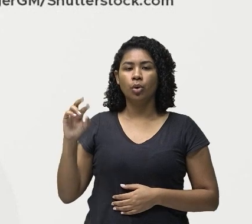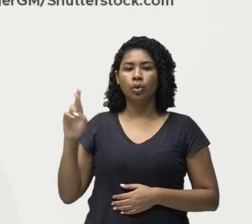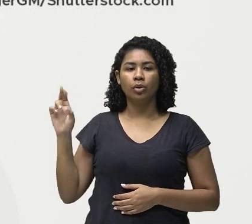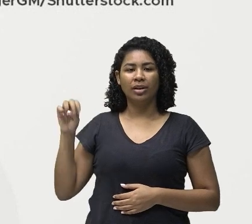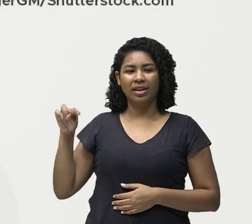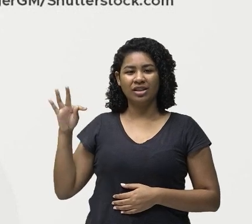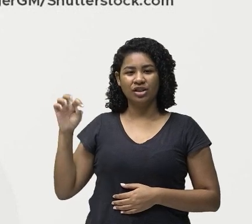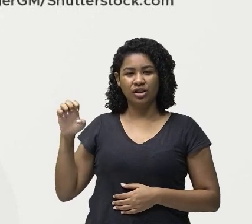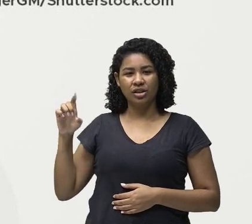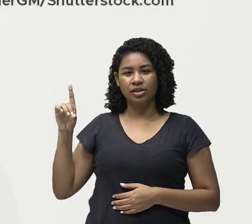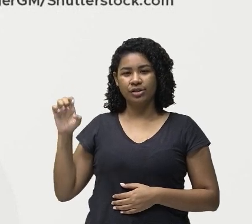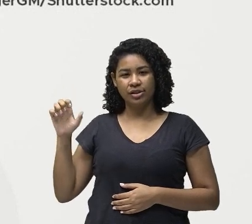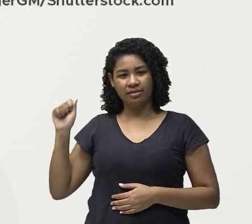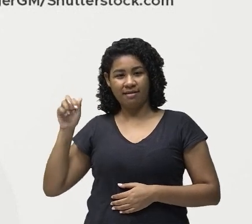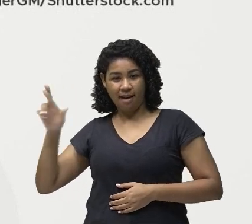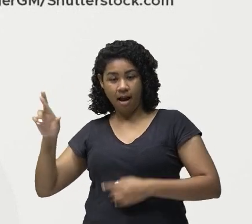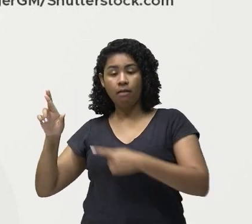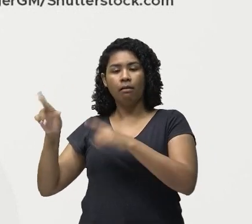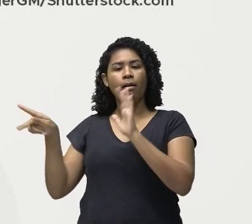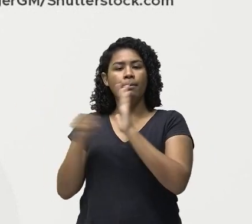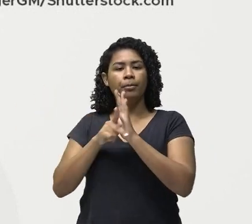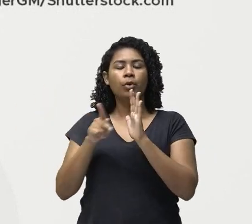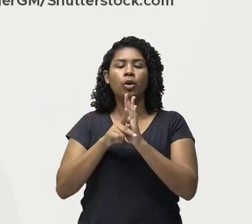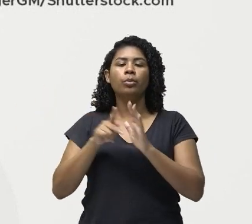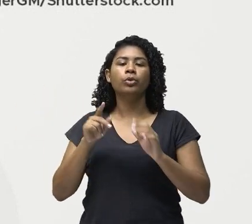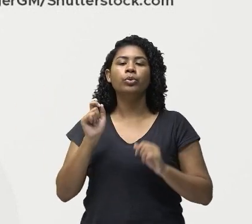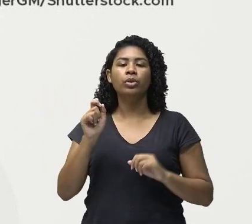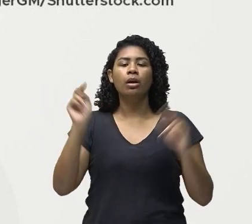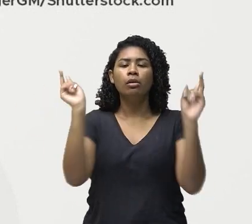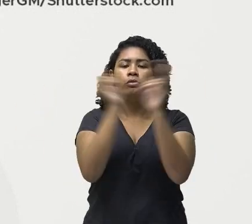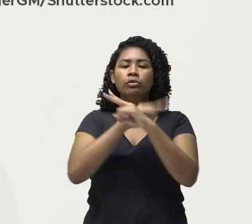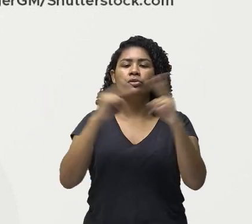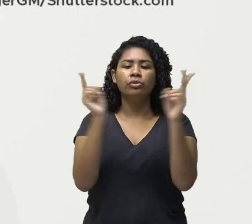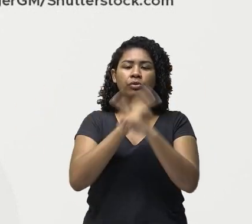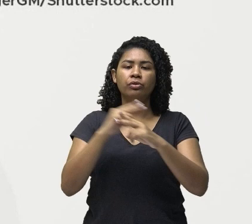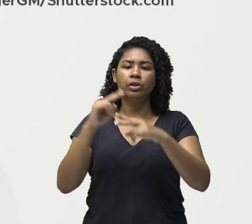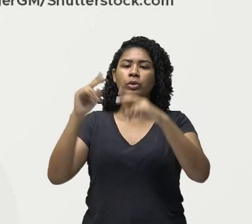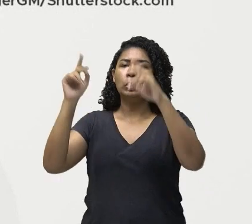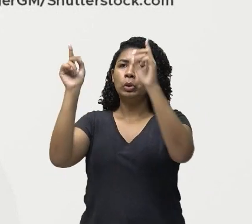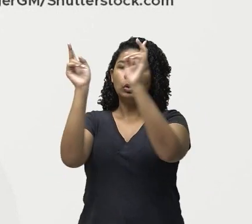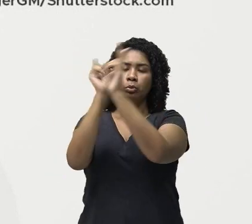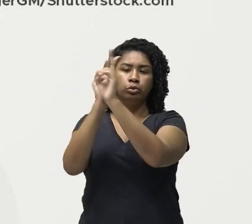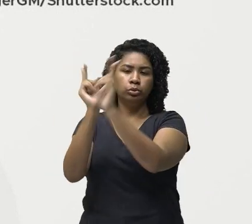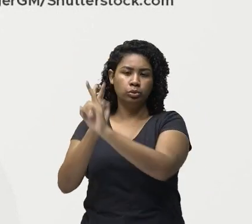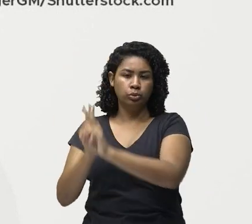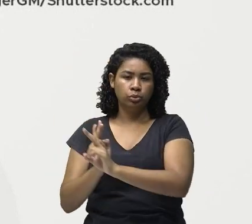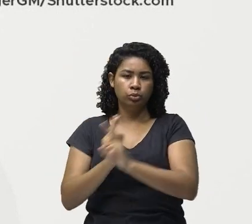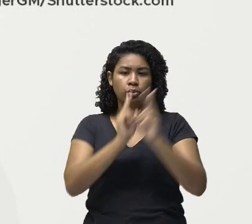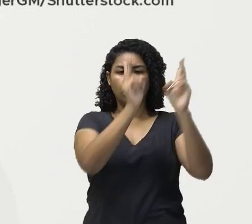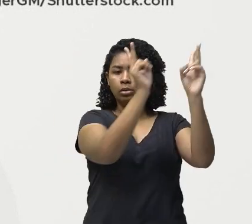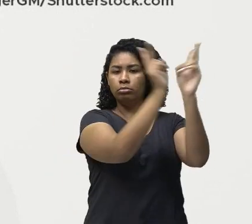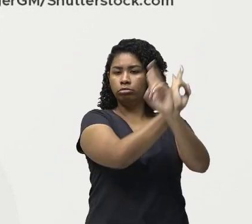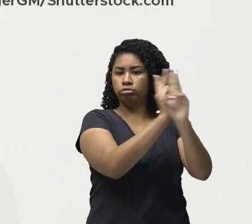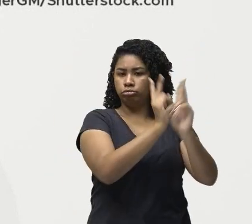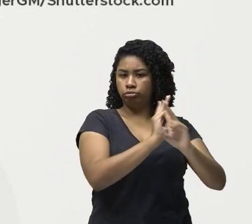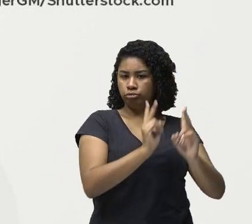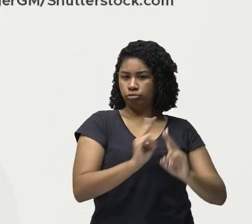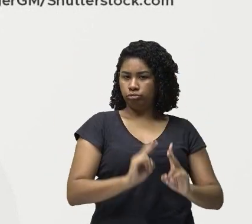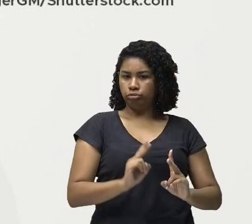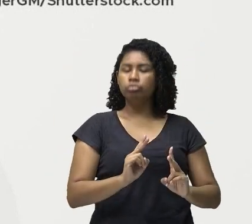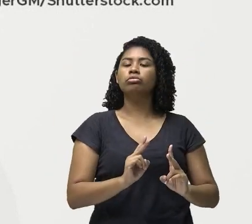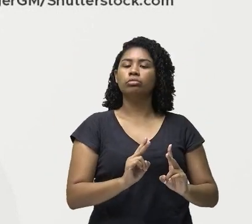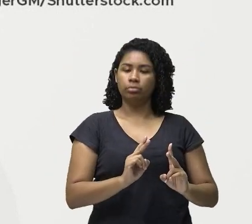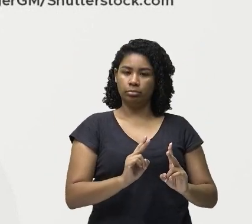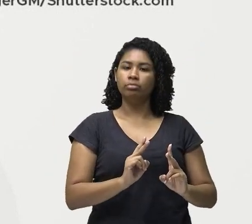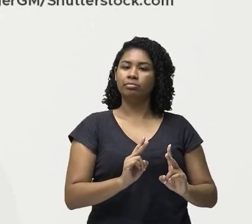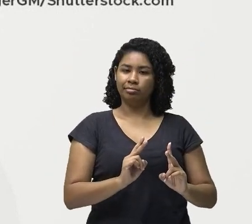vertical do vento. Isso são correntes e o vento é na forma